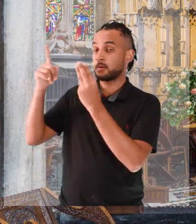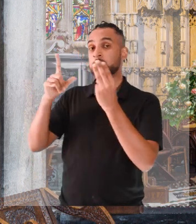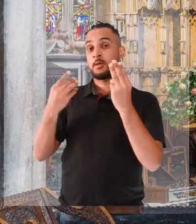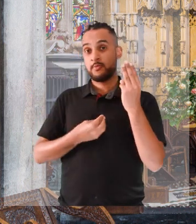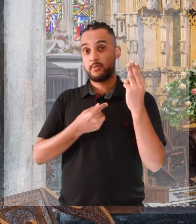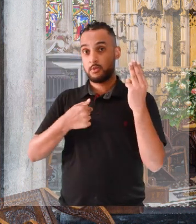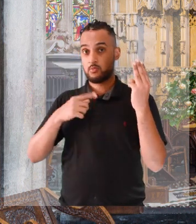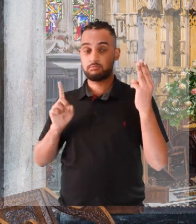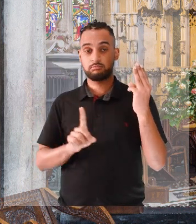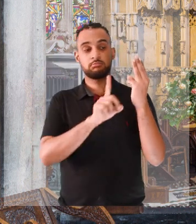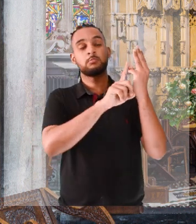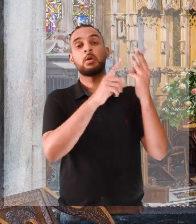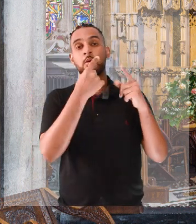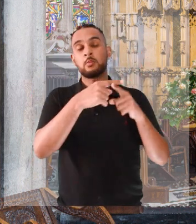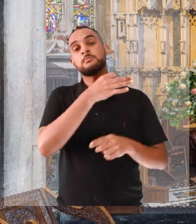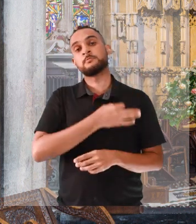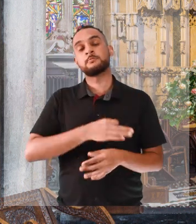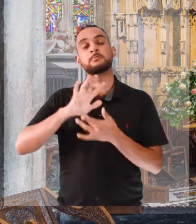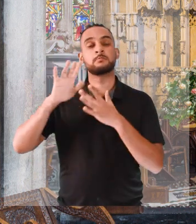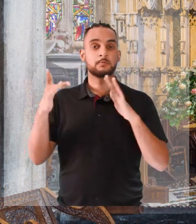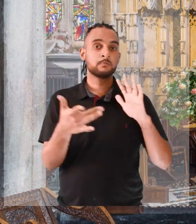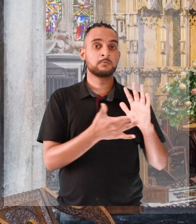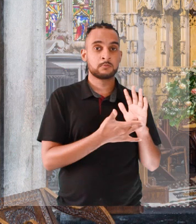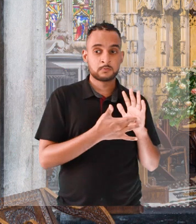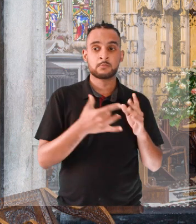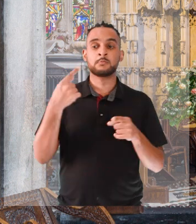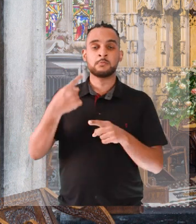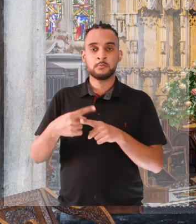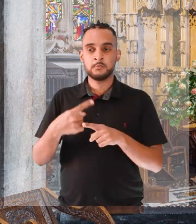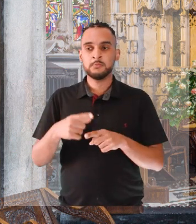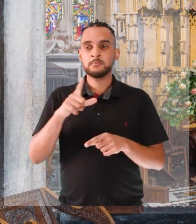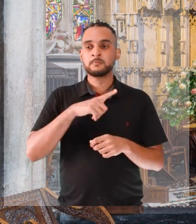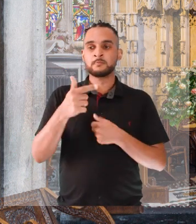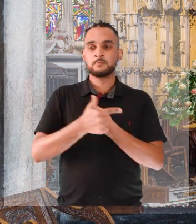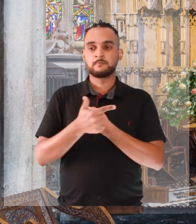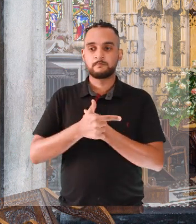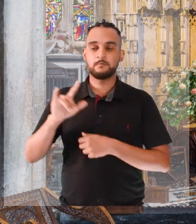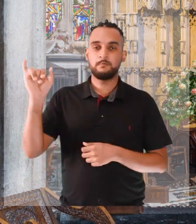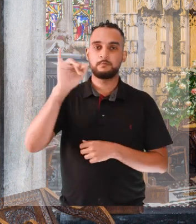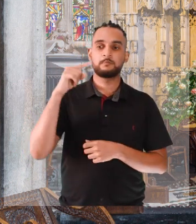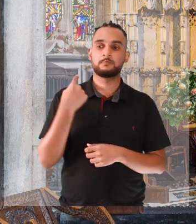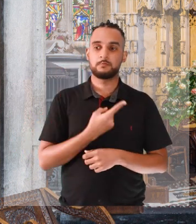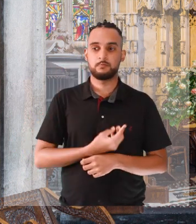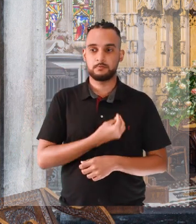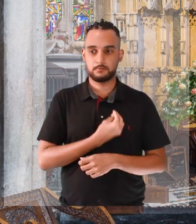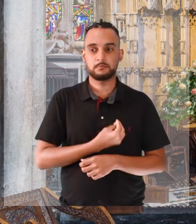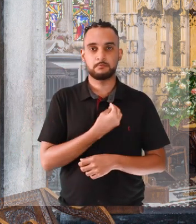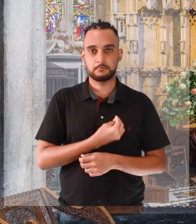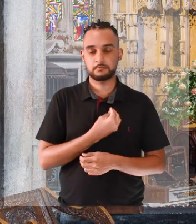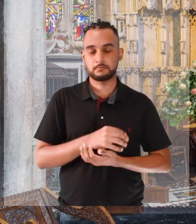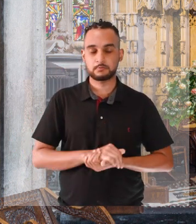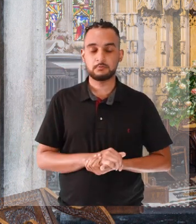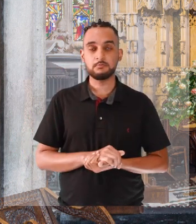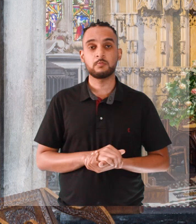faz participar de sua vida por causa dos méritos e satisfações de Jesus Cristo, que por este motivo